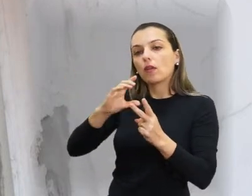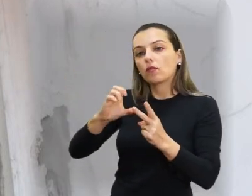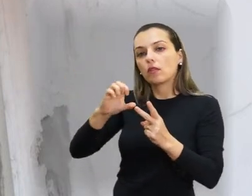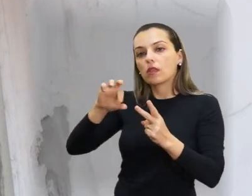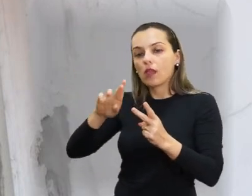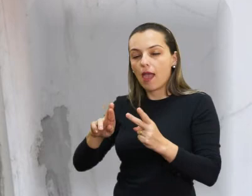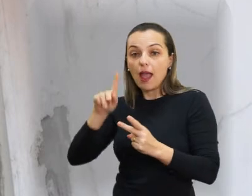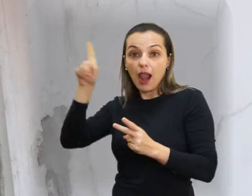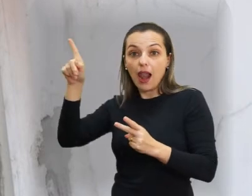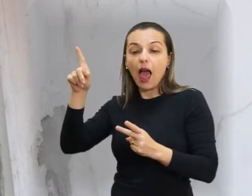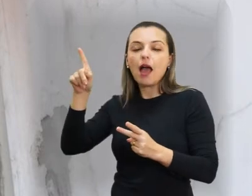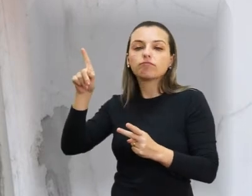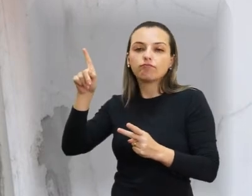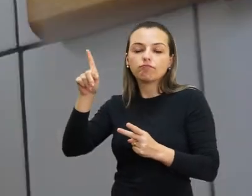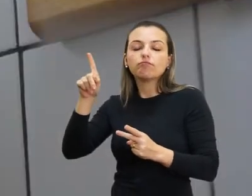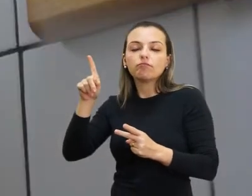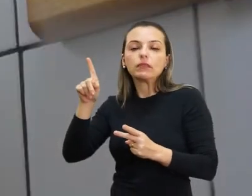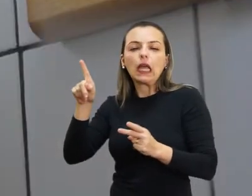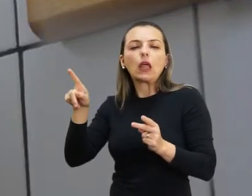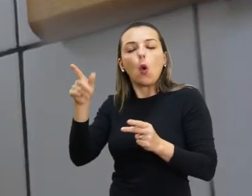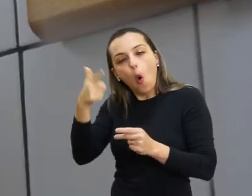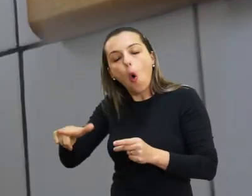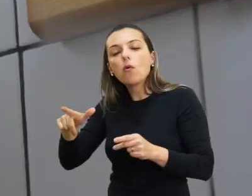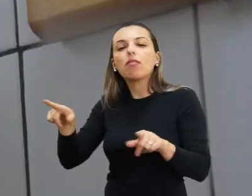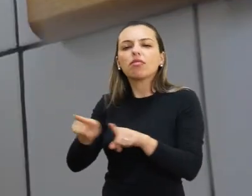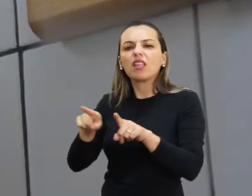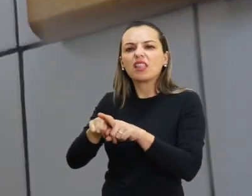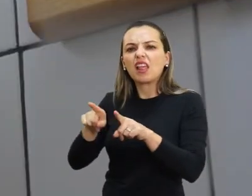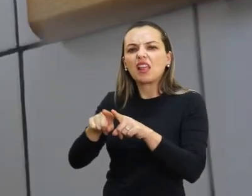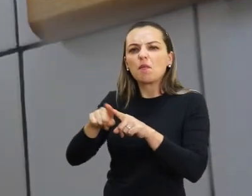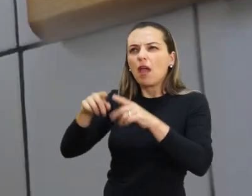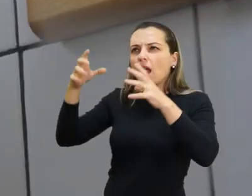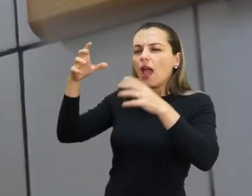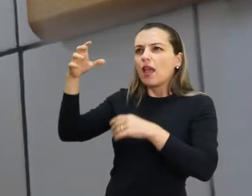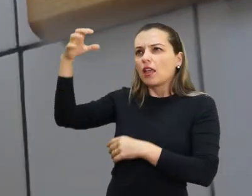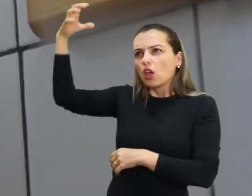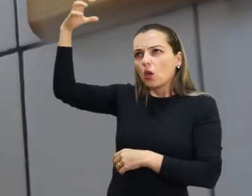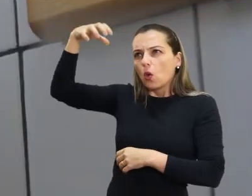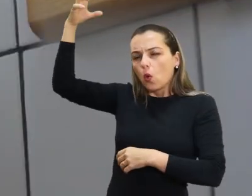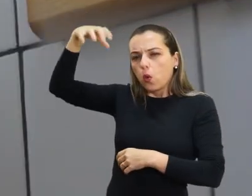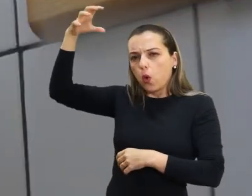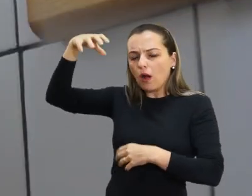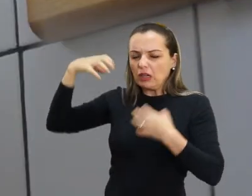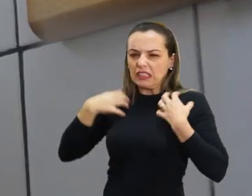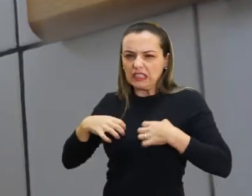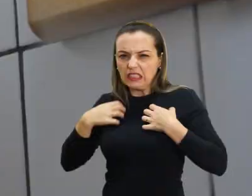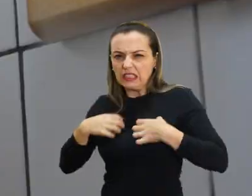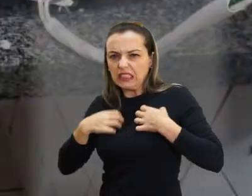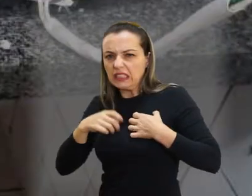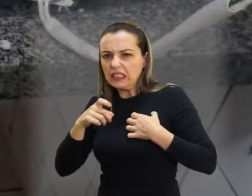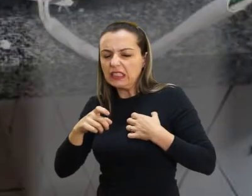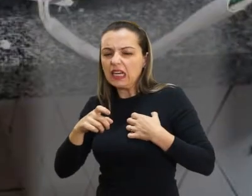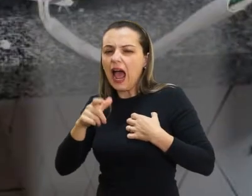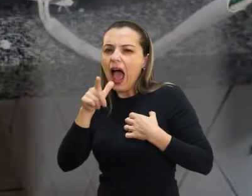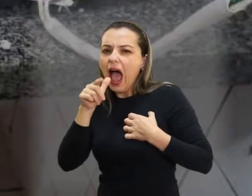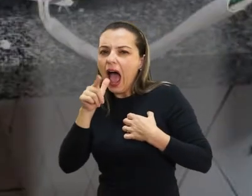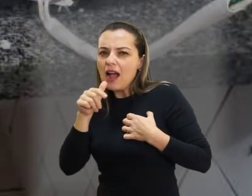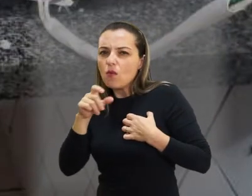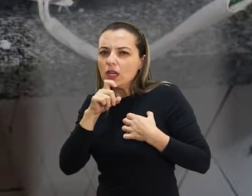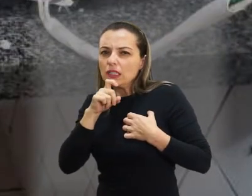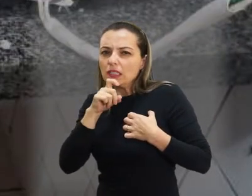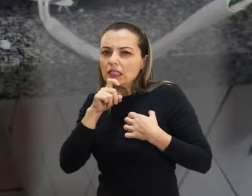Pierre, a gente encontrou a explosão do chuveiro, que teve até queimadura em um bebê com água extremamente quente que a gente encontrou lá. E a gente